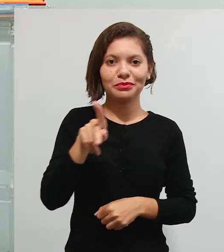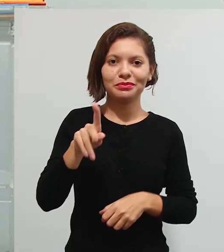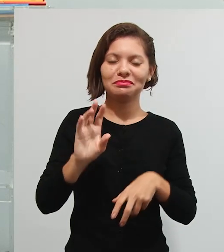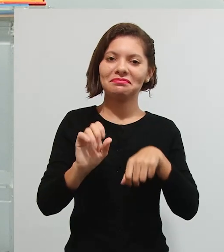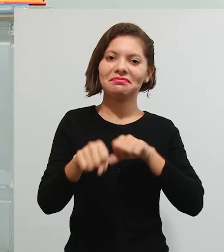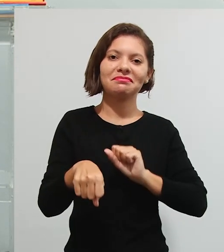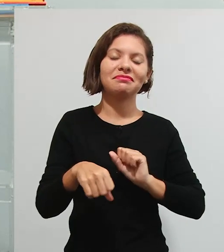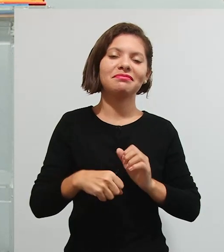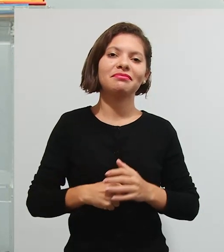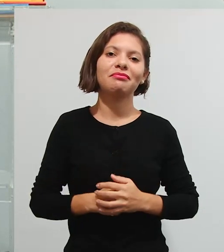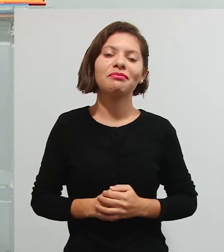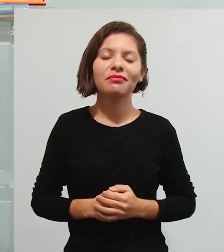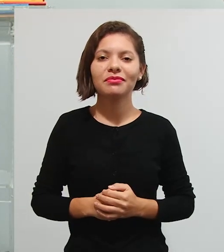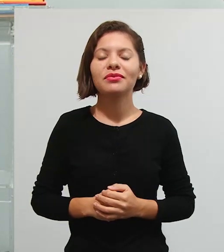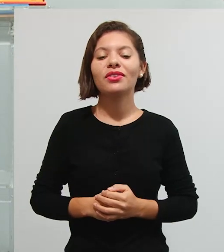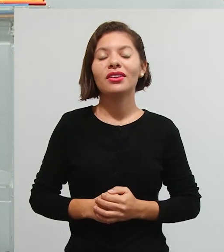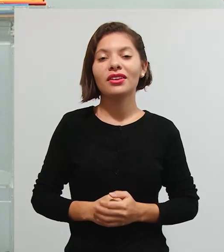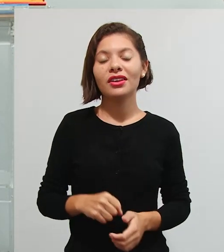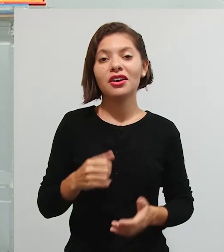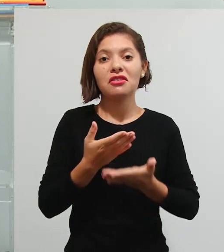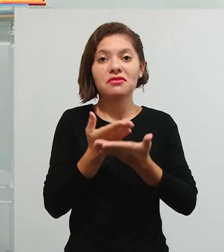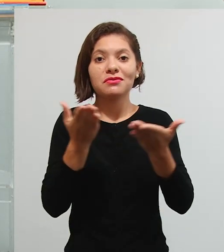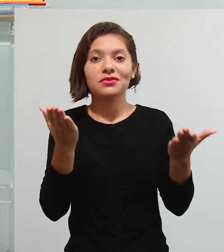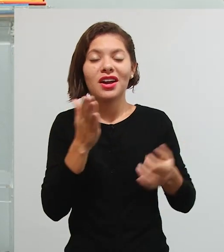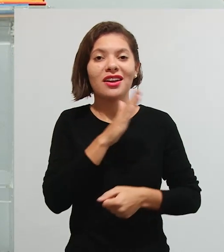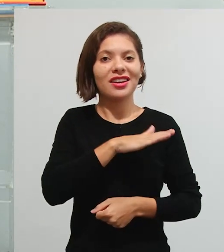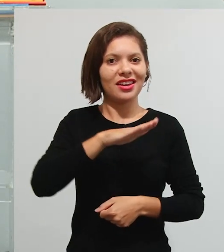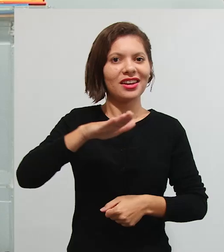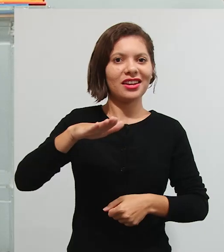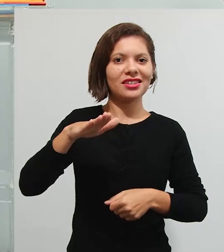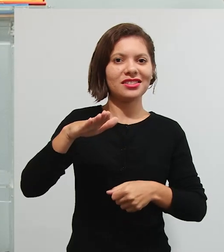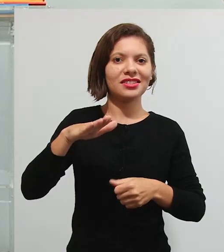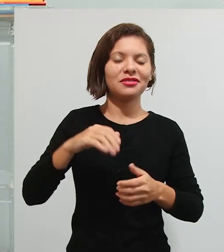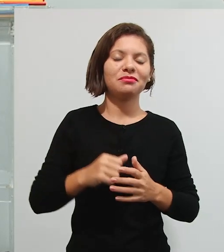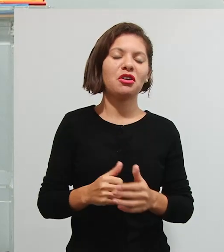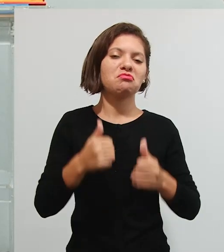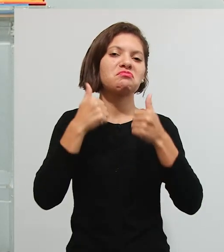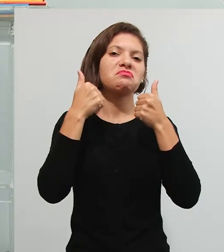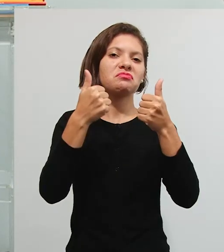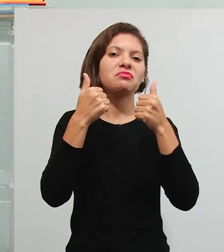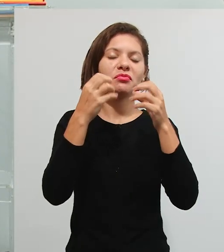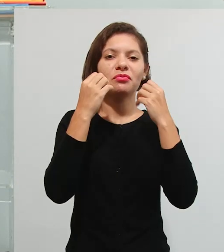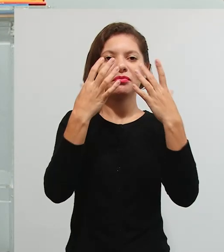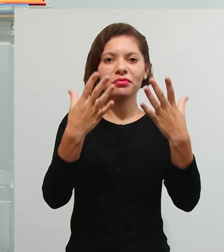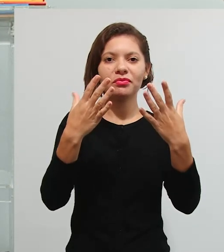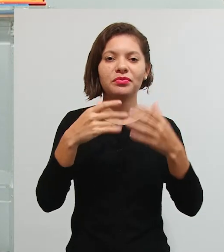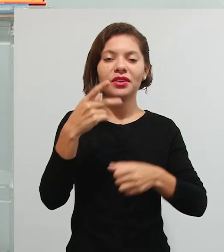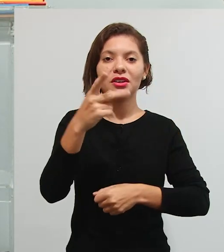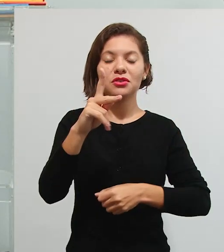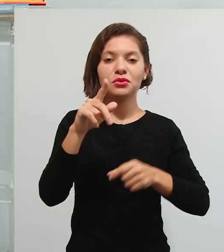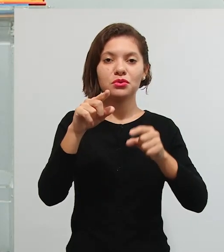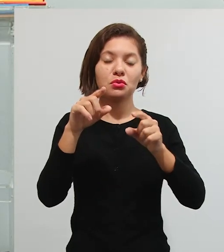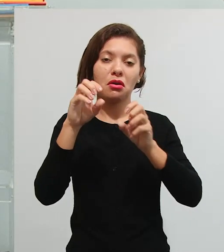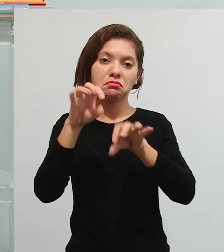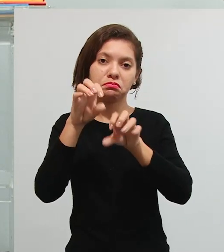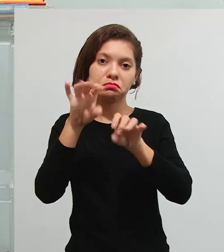nós são crianças e outros descrescidos e nada mais.